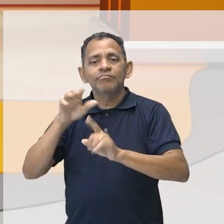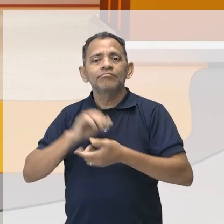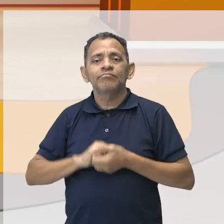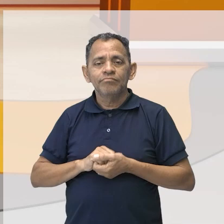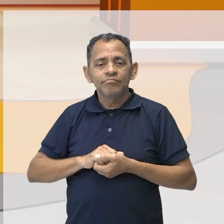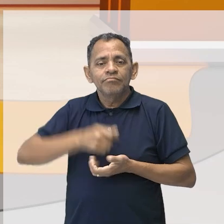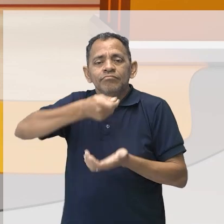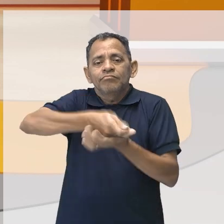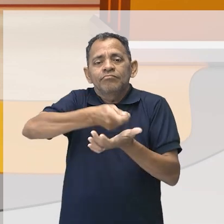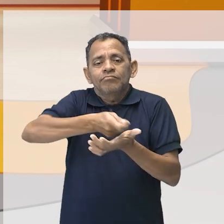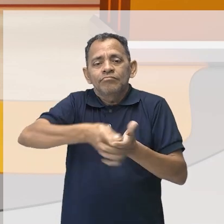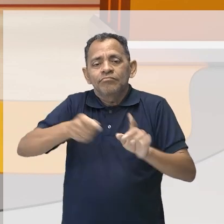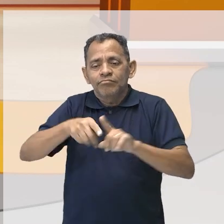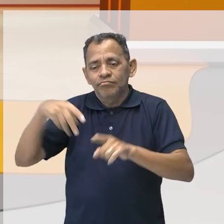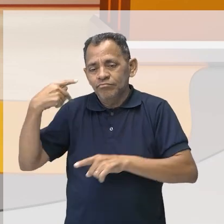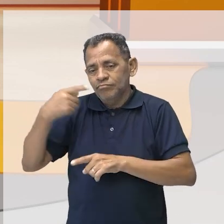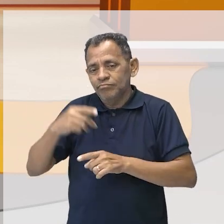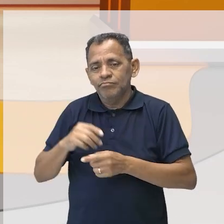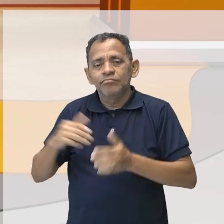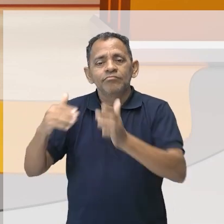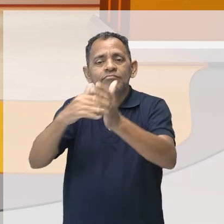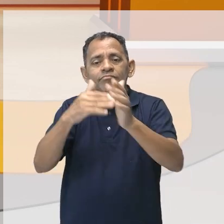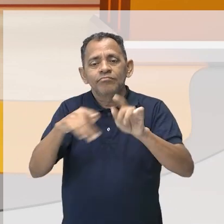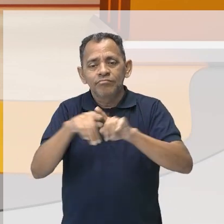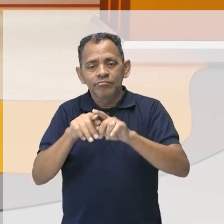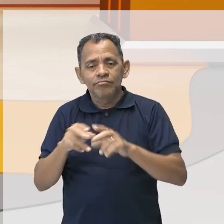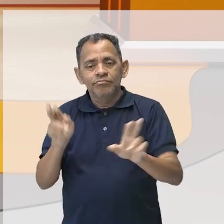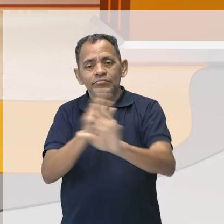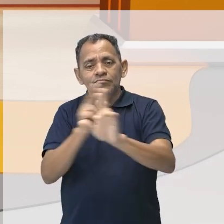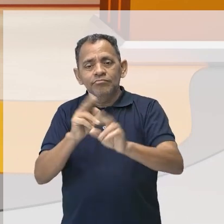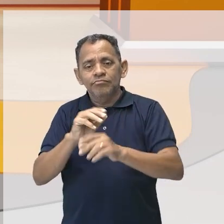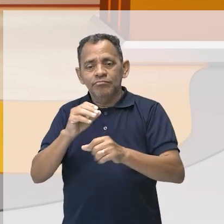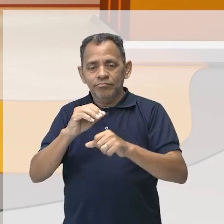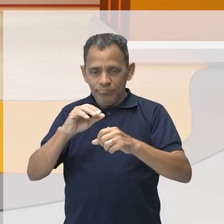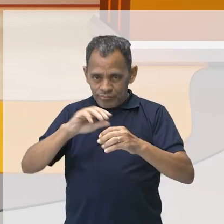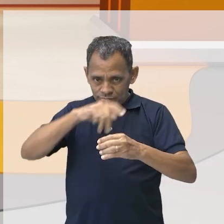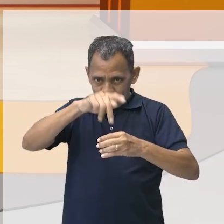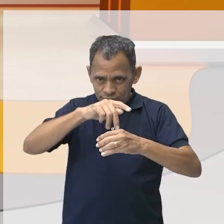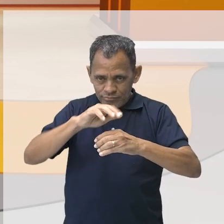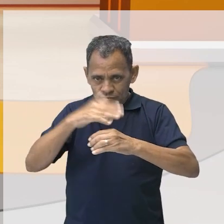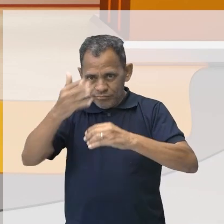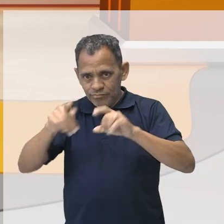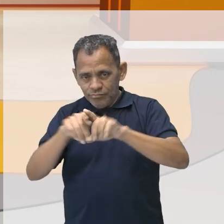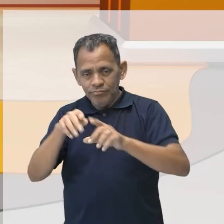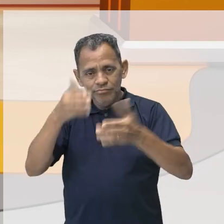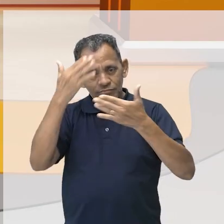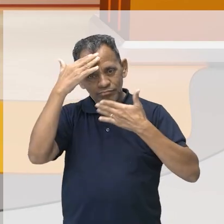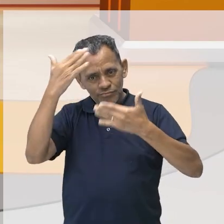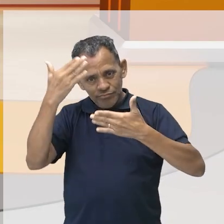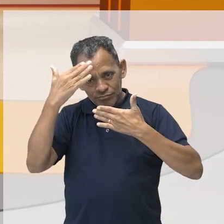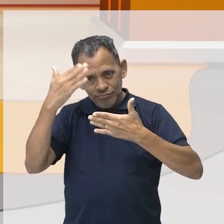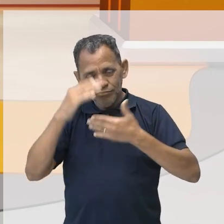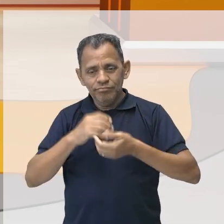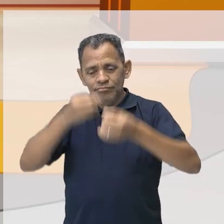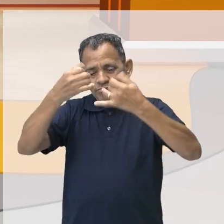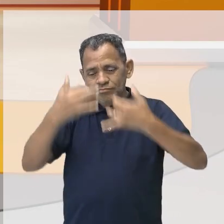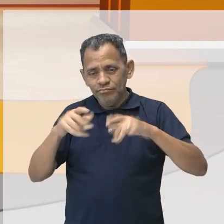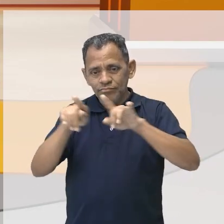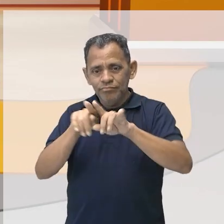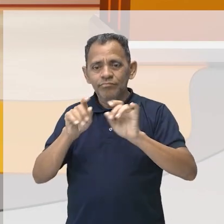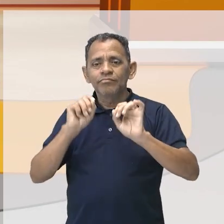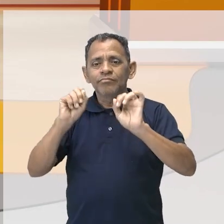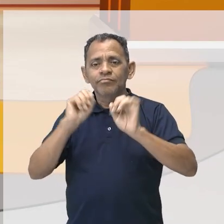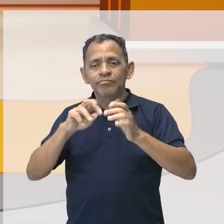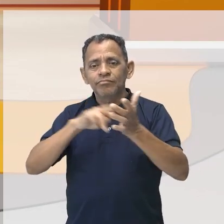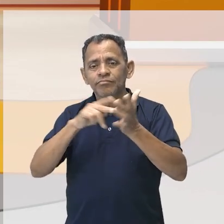e interferindo nas relações internacionais. Então, obrigada aí o Curumim, né, explicando para a gente o que